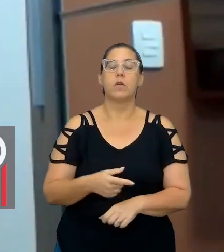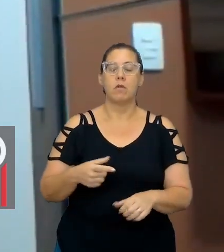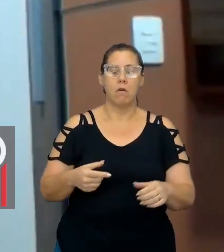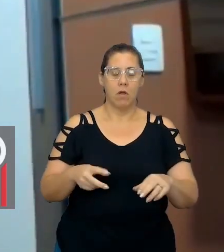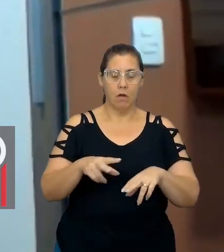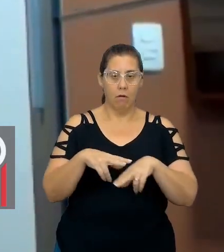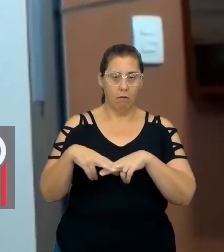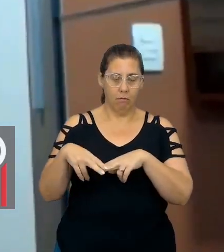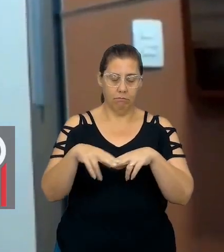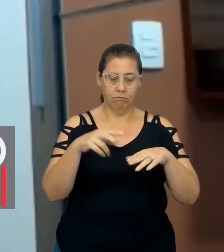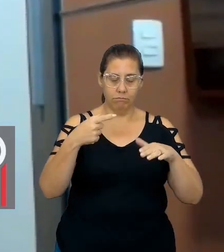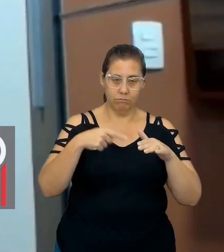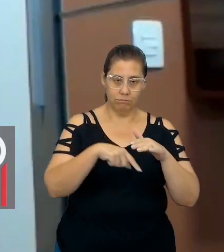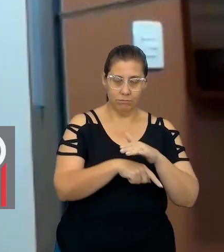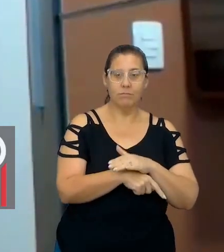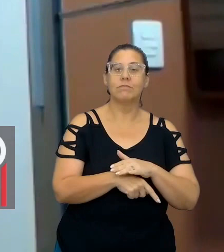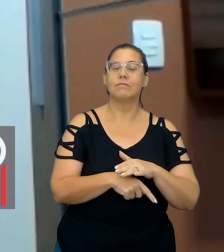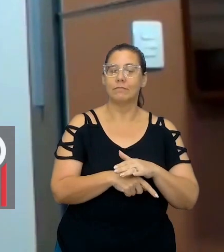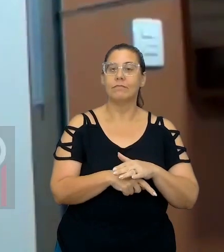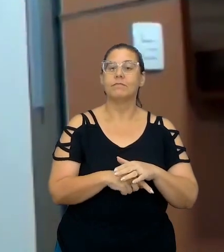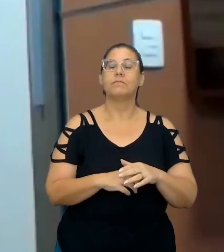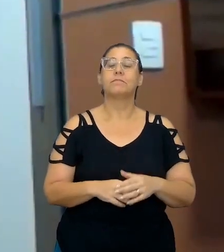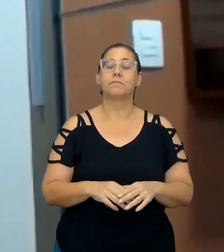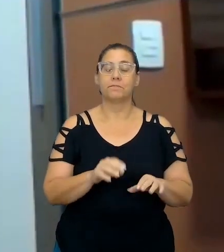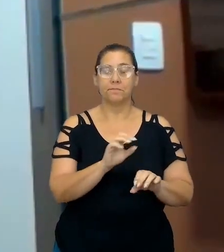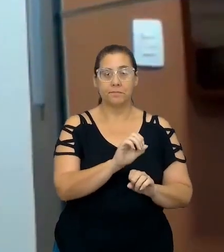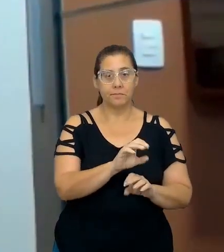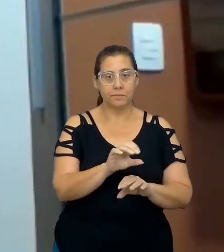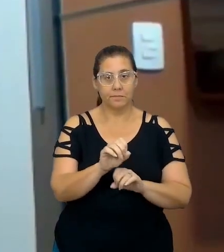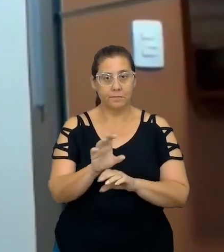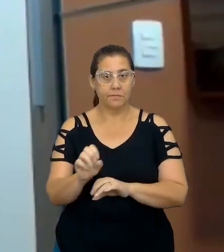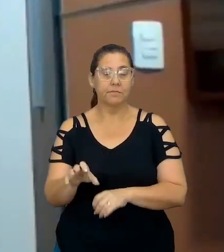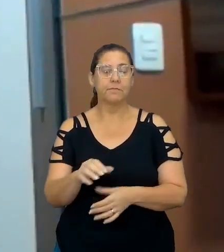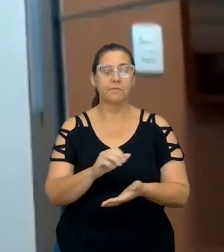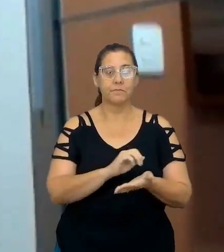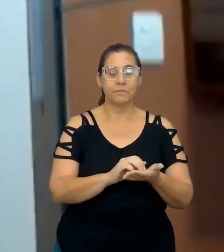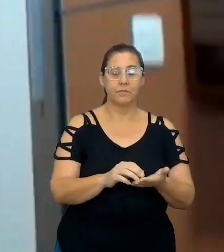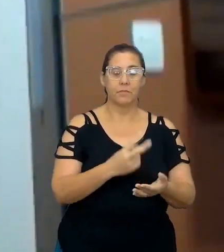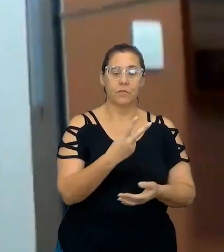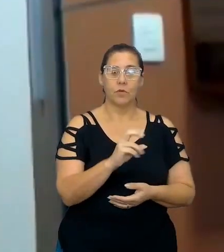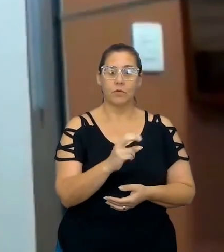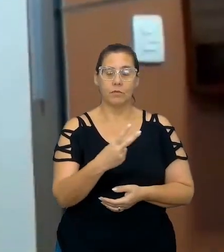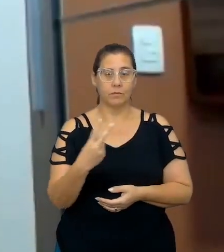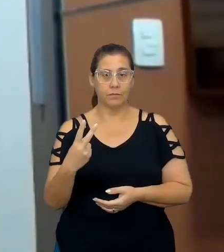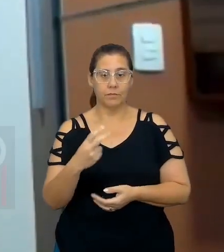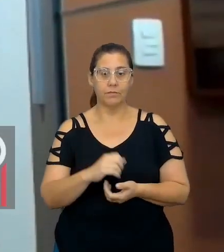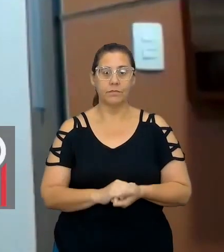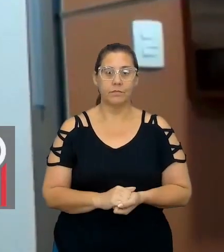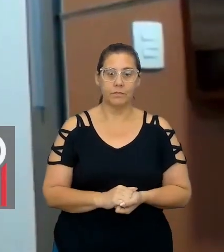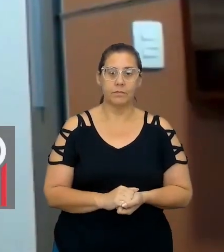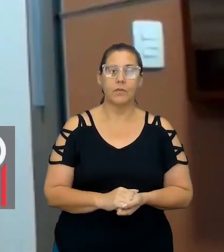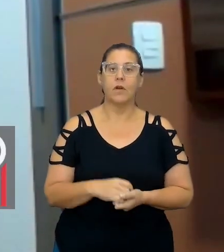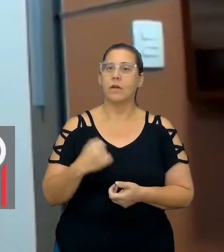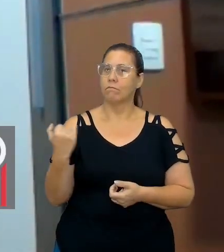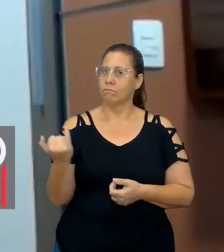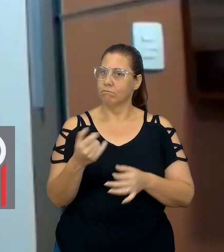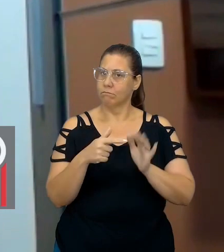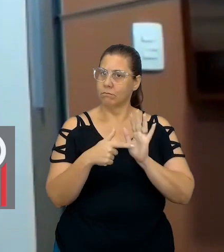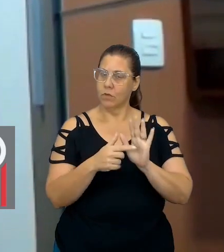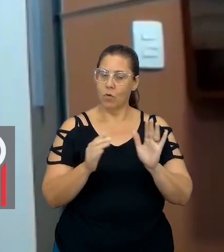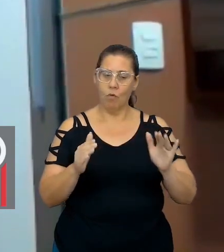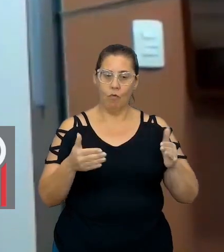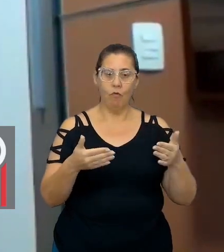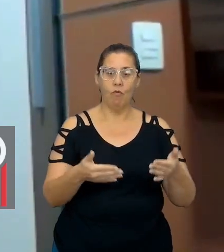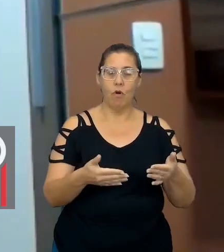Aprofundamento proposto pela Secretaria Estadual de Educação, ano de 2022. Vale destacar que o enfoque dado